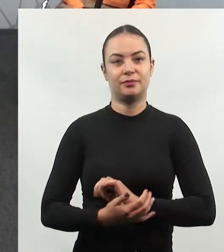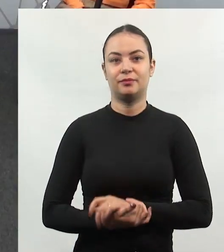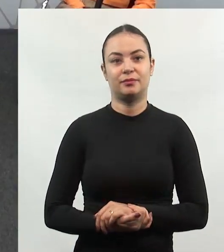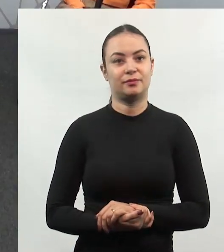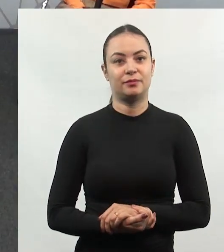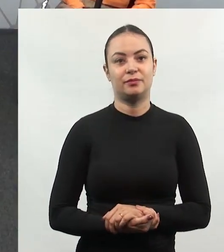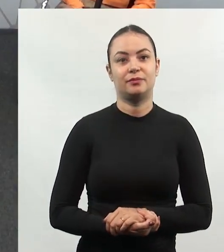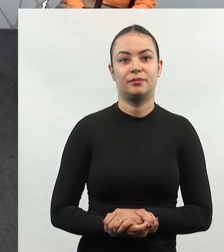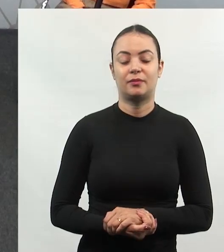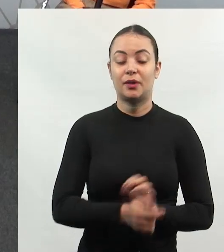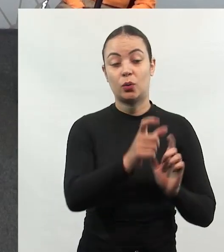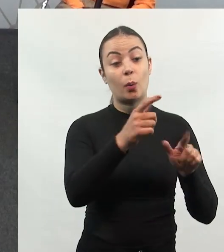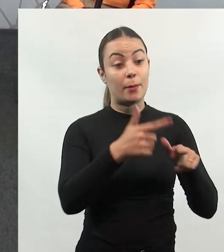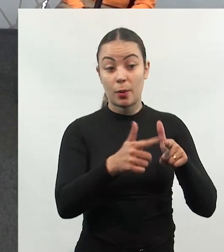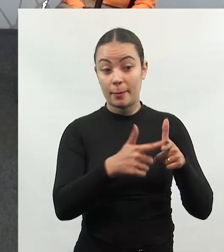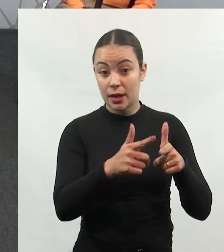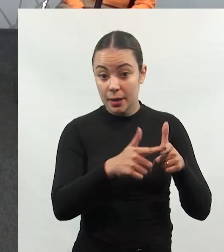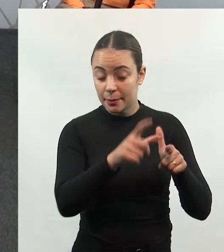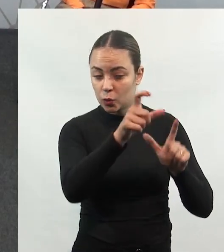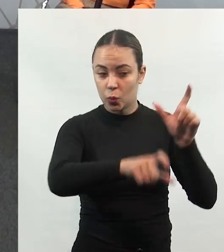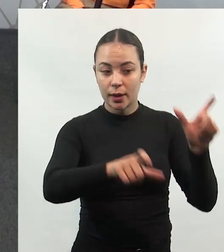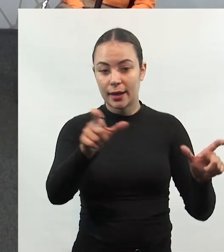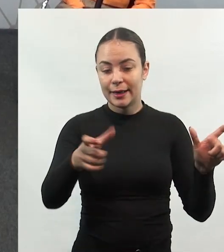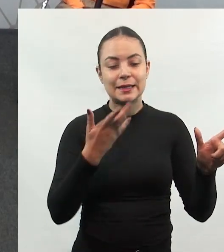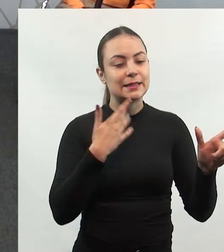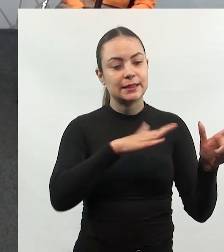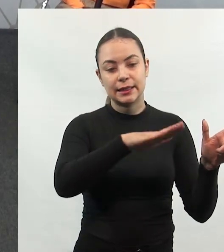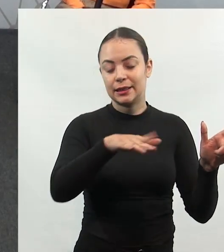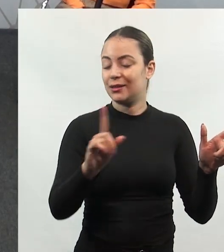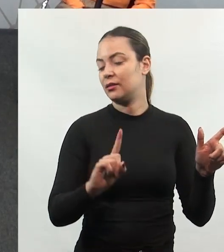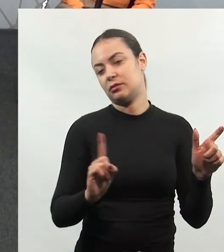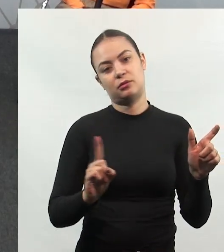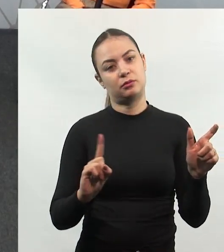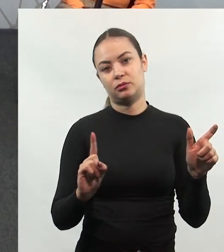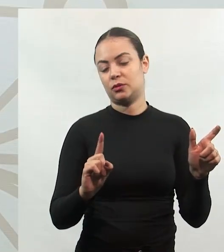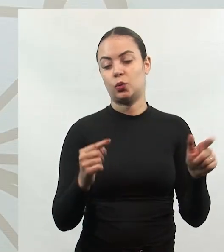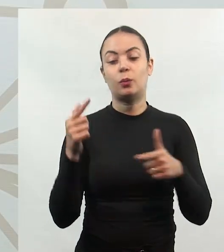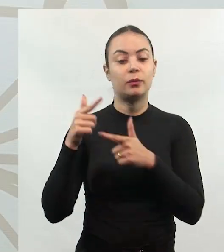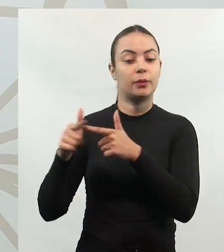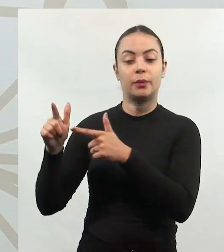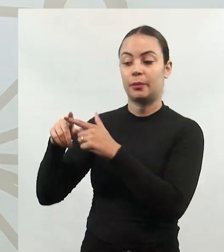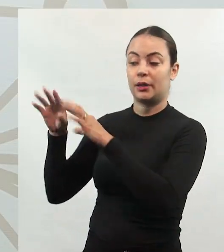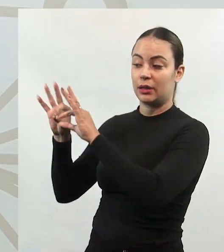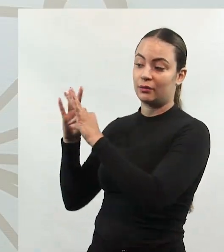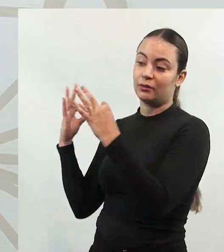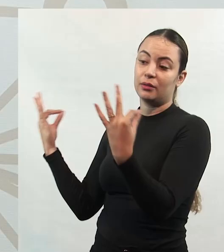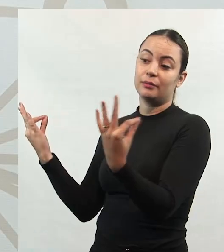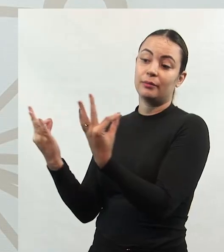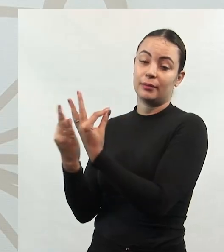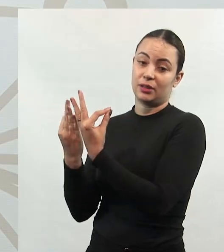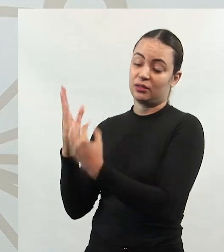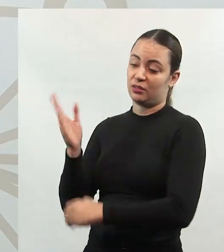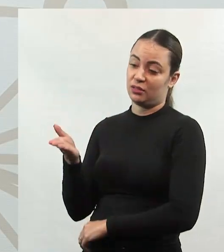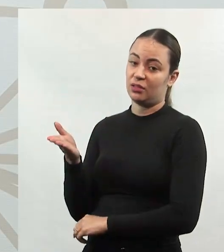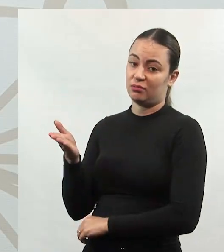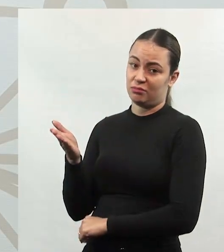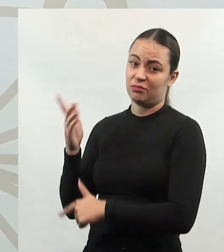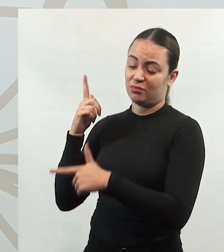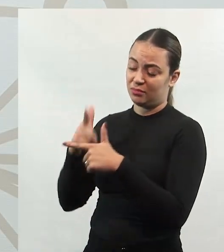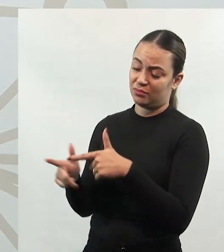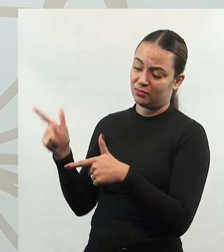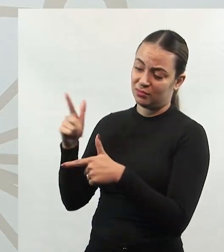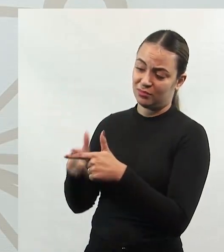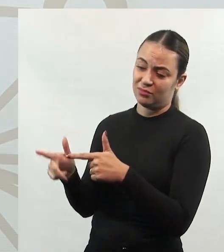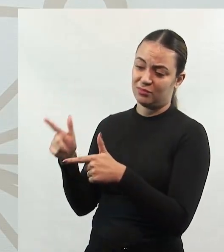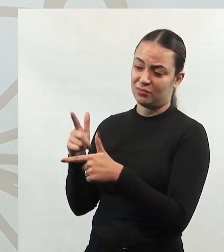criançona, Criançona, né, Lu? eu era extremamente, né? Assim, ingênua até da própria idade mesmo, gente. Eu tinha 16,